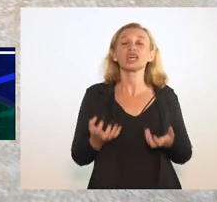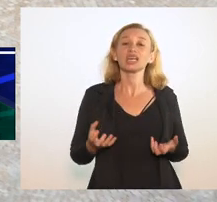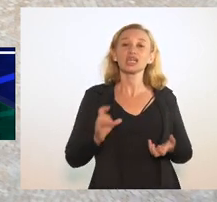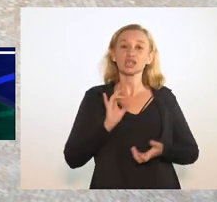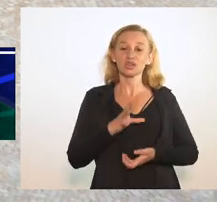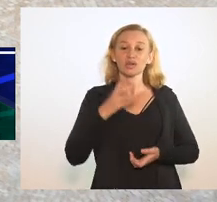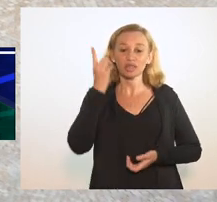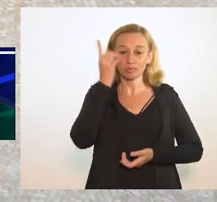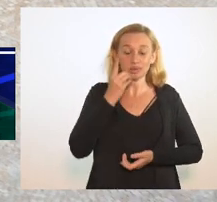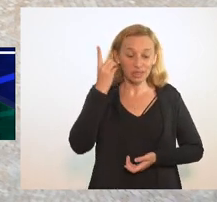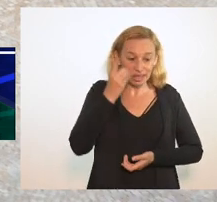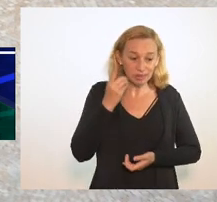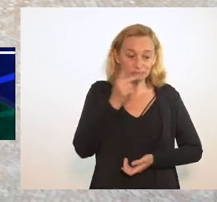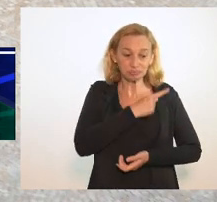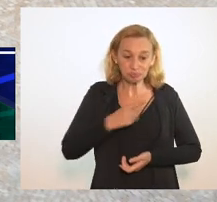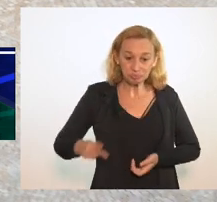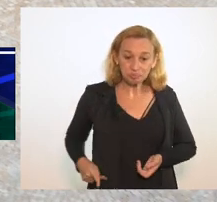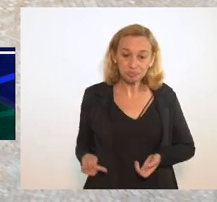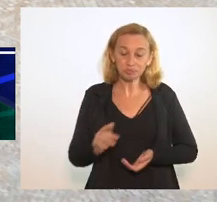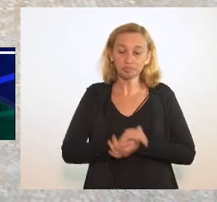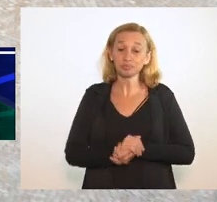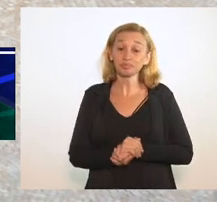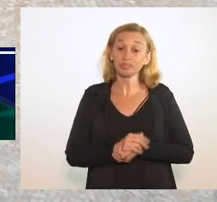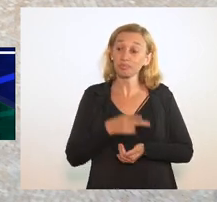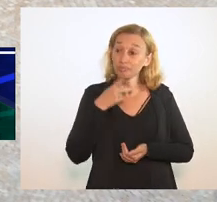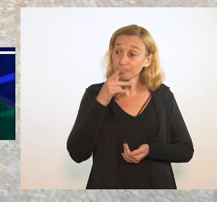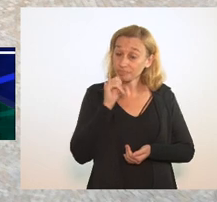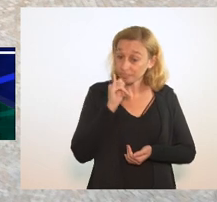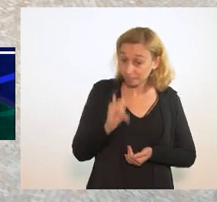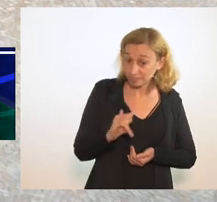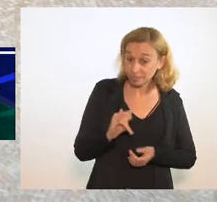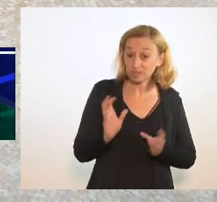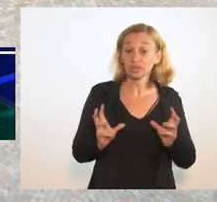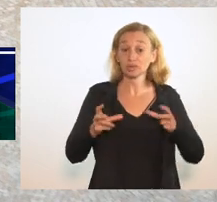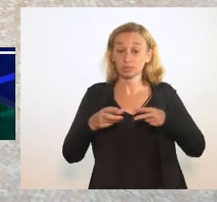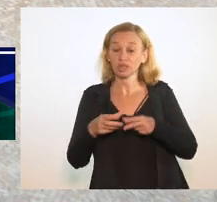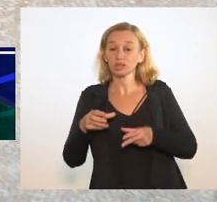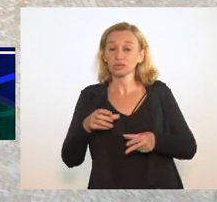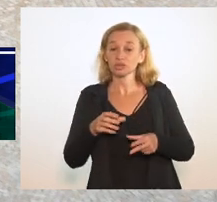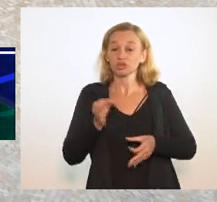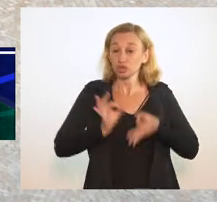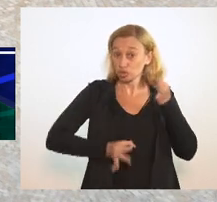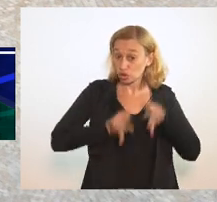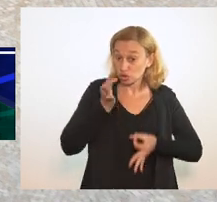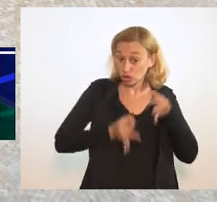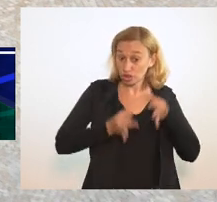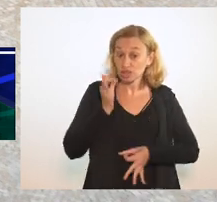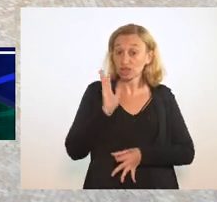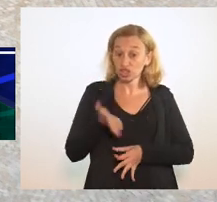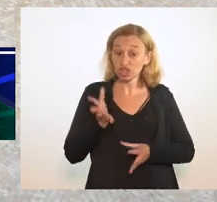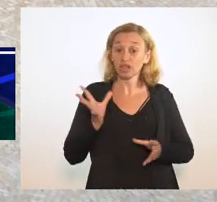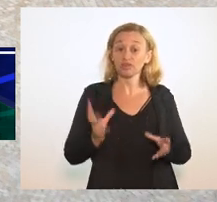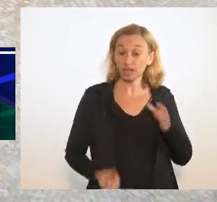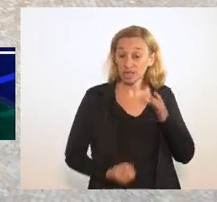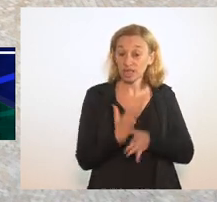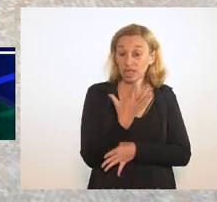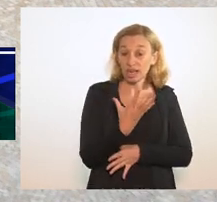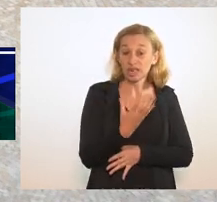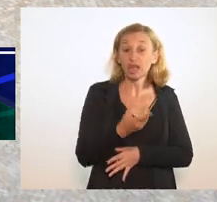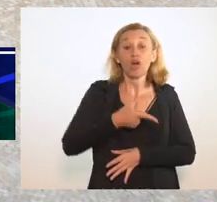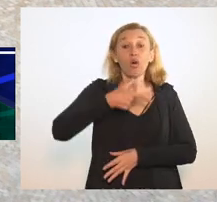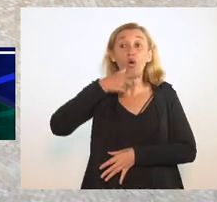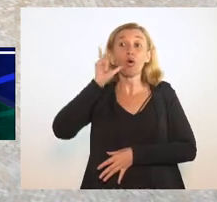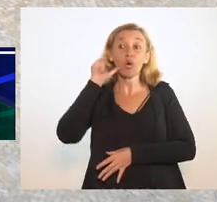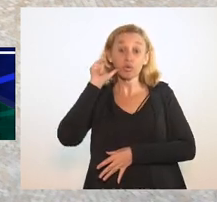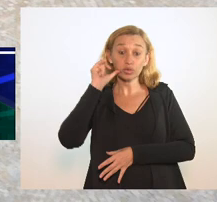deputada presidente, informar que a Comissão de Constituição e Justiça, de Justiça já foi formada e instalada ontem,